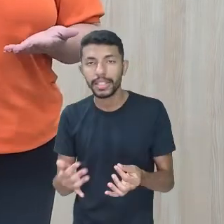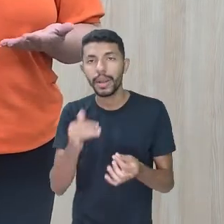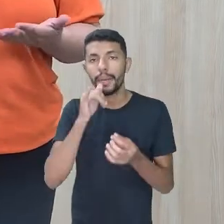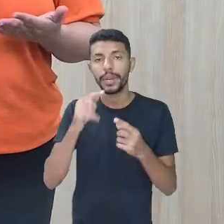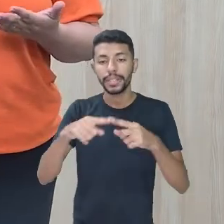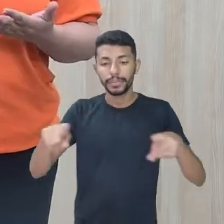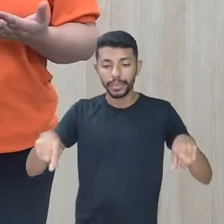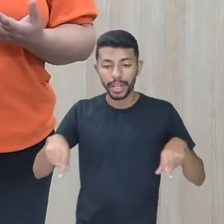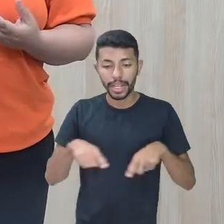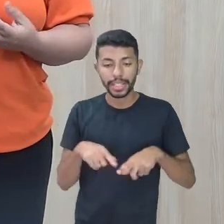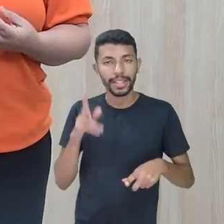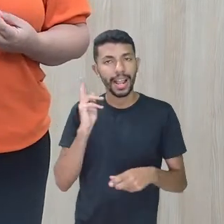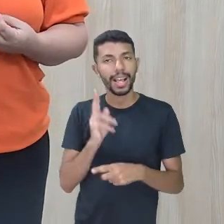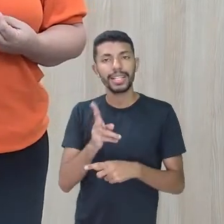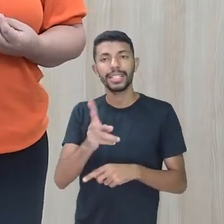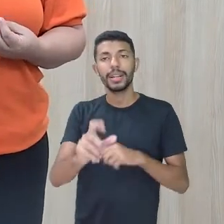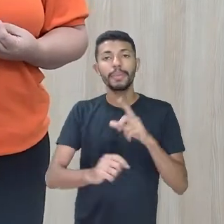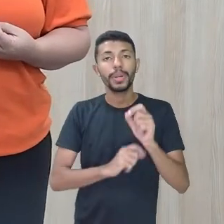sala sempre